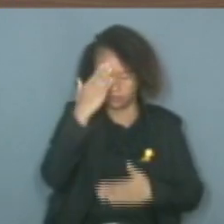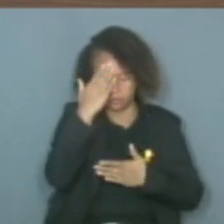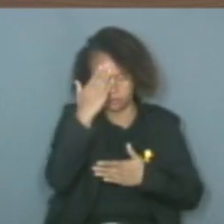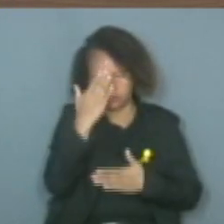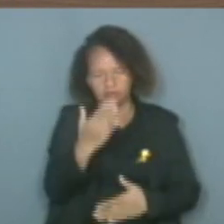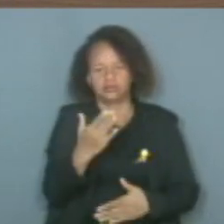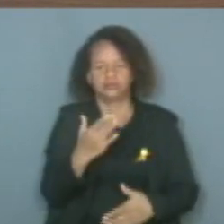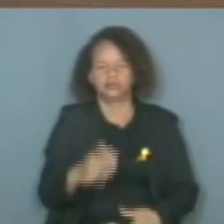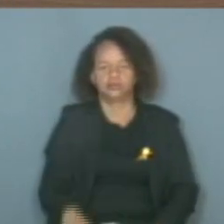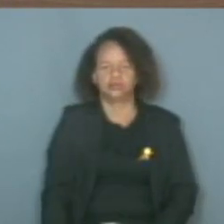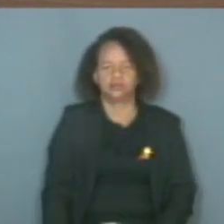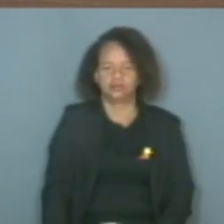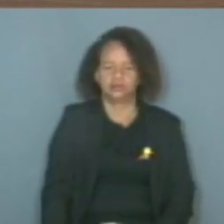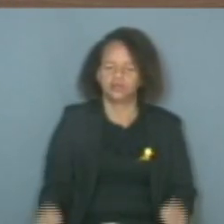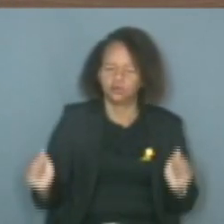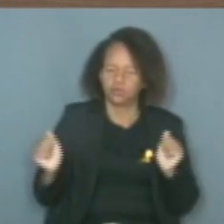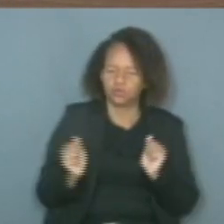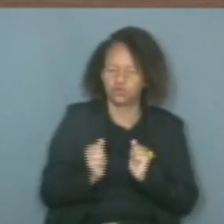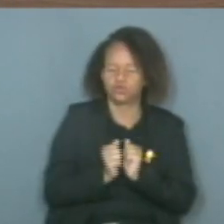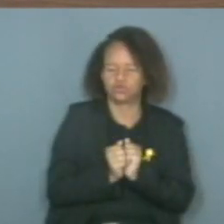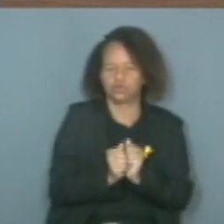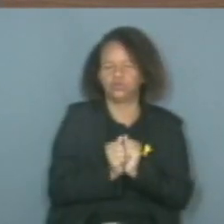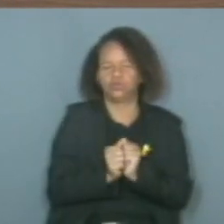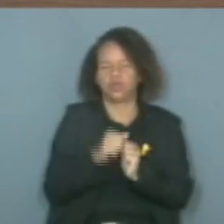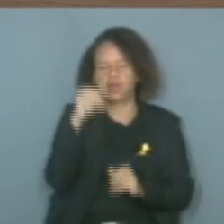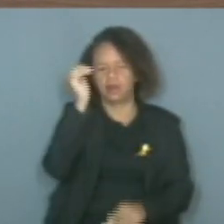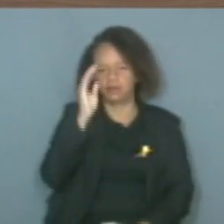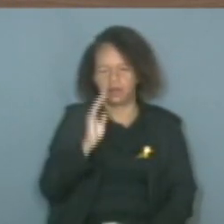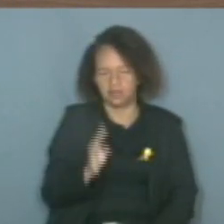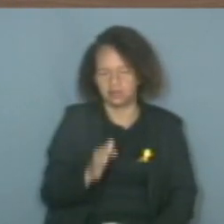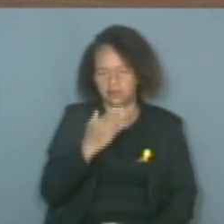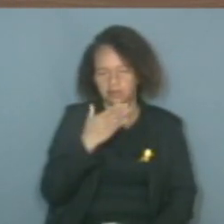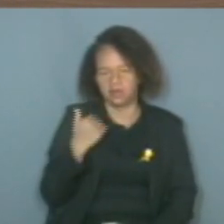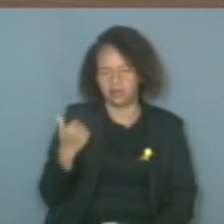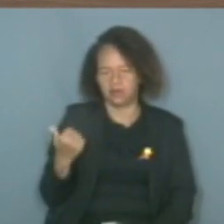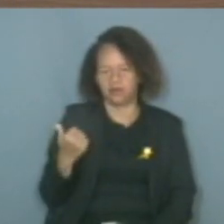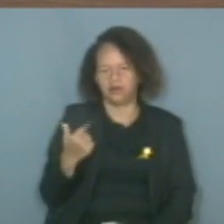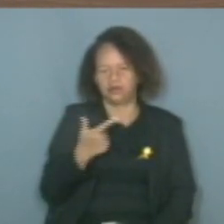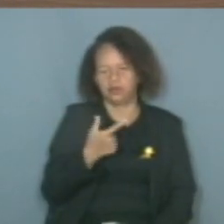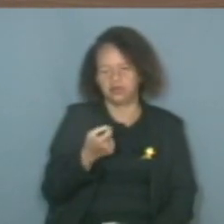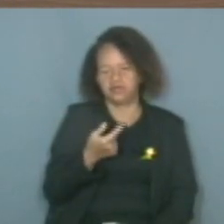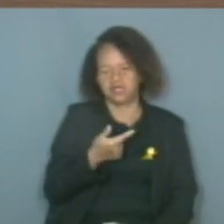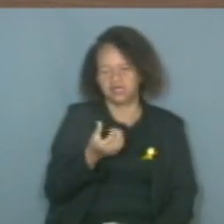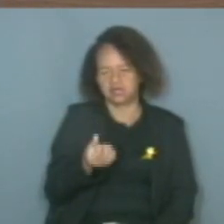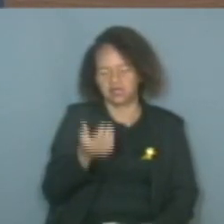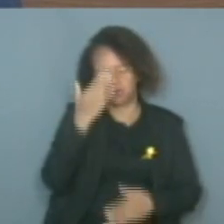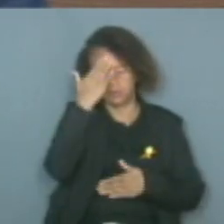obrigado e estamos juntos a um Brasil melhor a 2026. Muito obrigado, presidente.